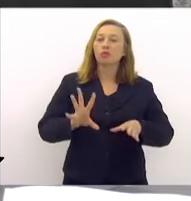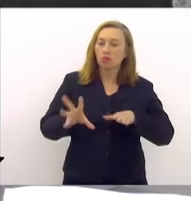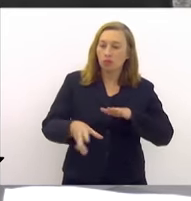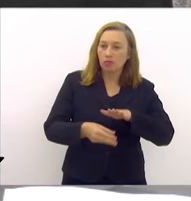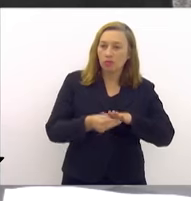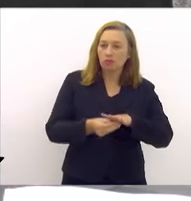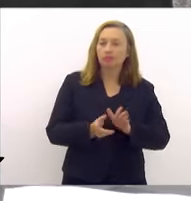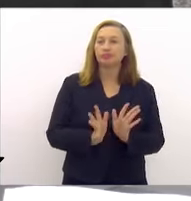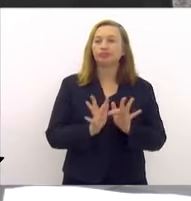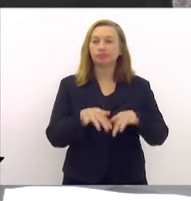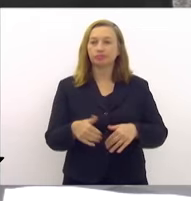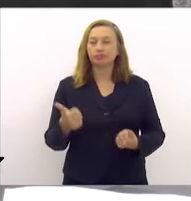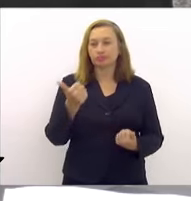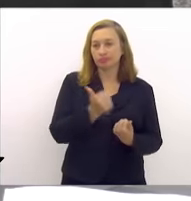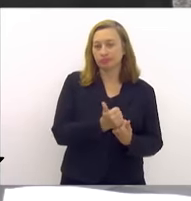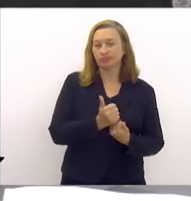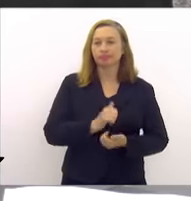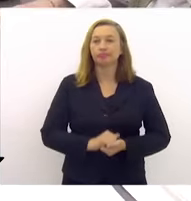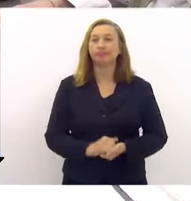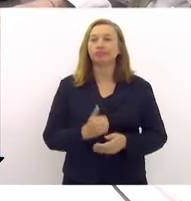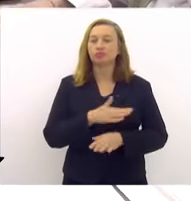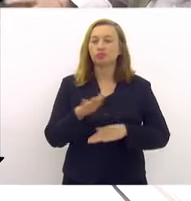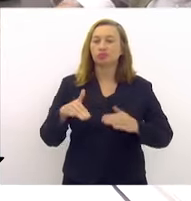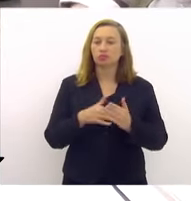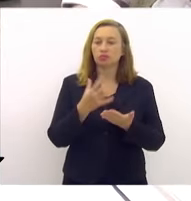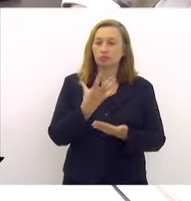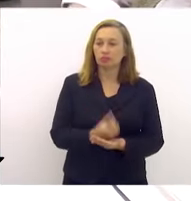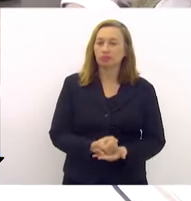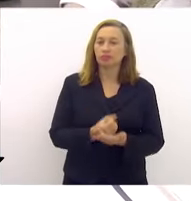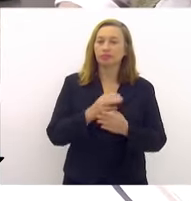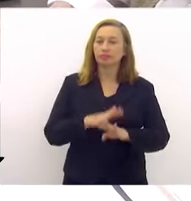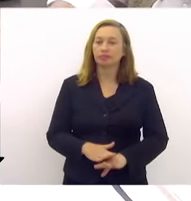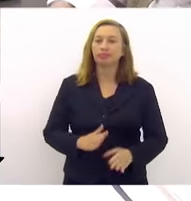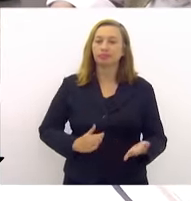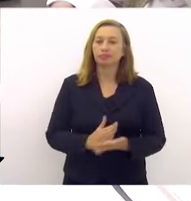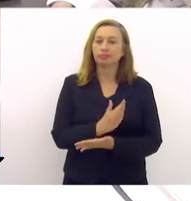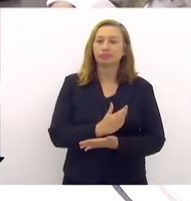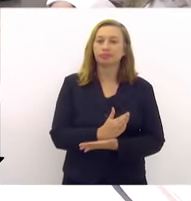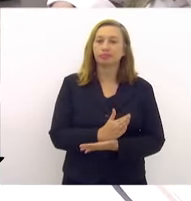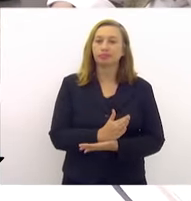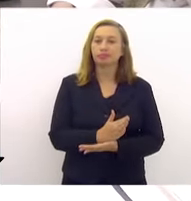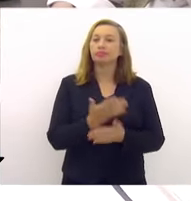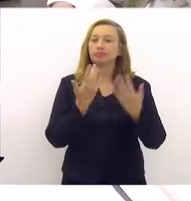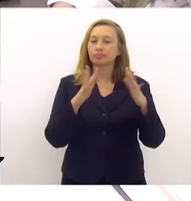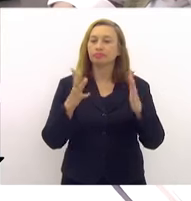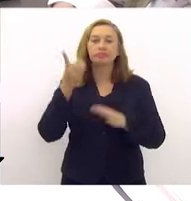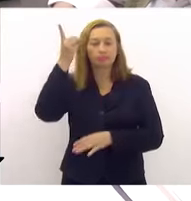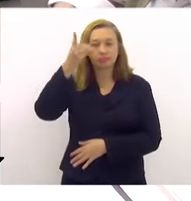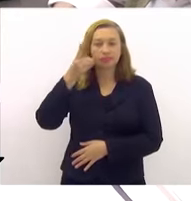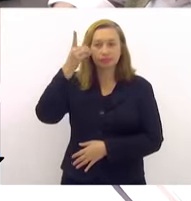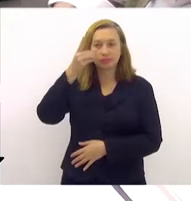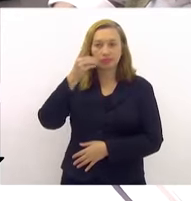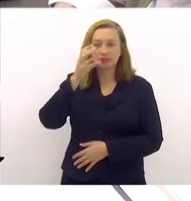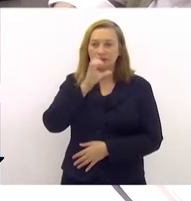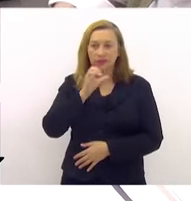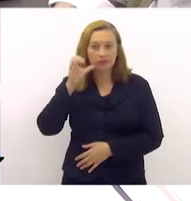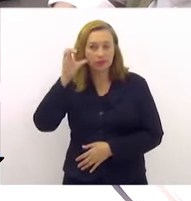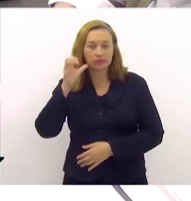concluindo por substitutivo. Senhores que aprovam, permaneçam como estão. Aprovado. Parabenizar a deputada Célia aí pelo